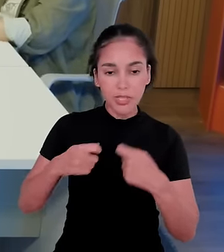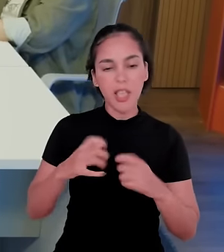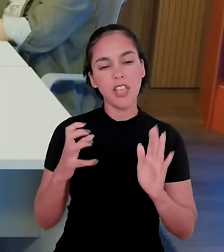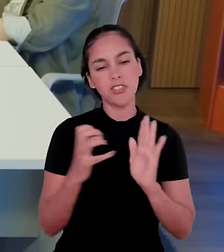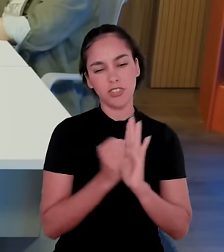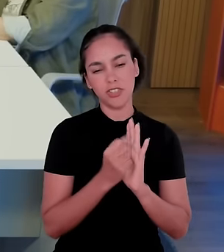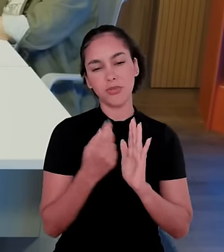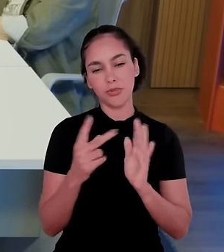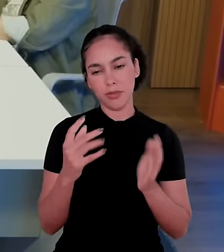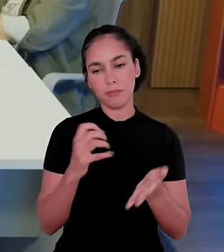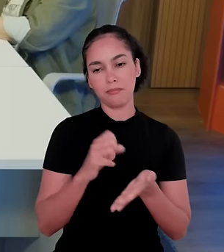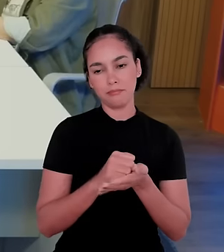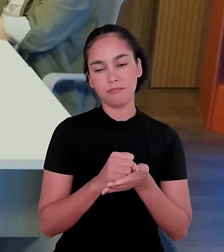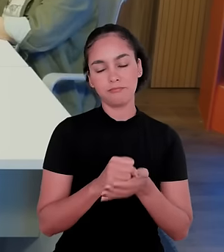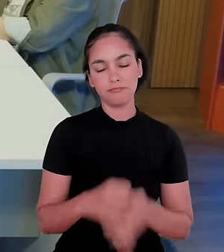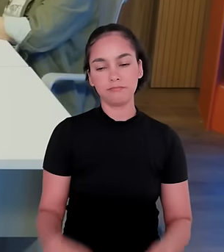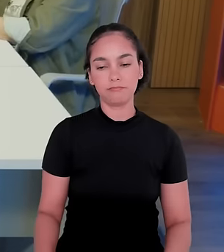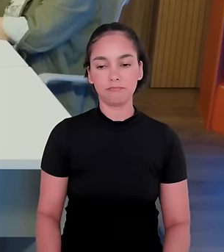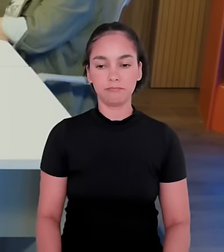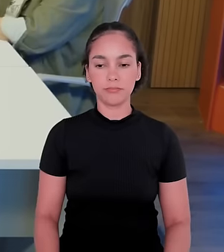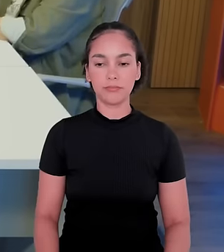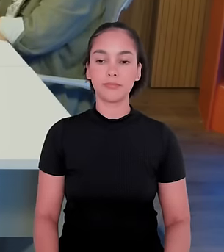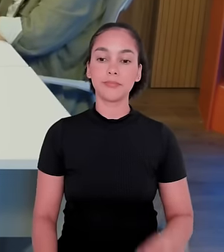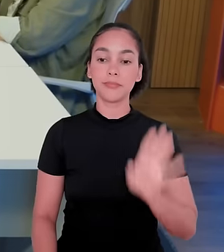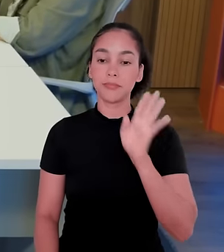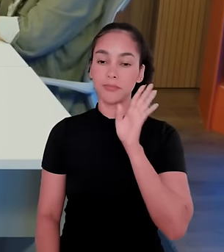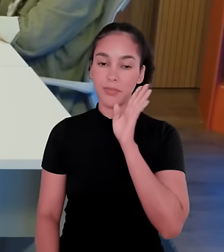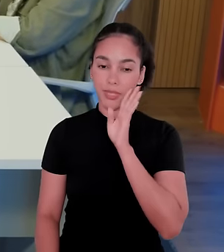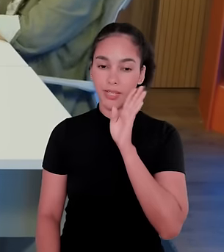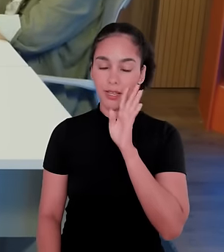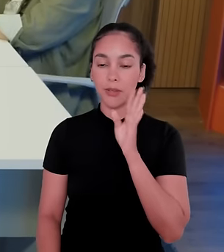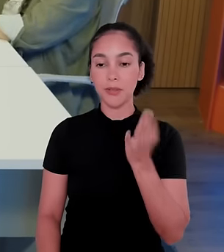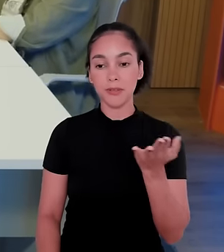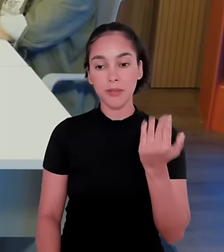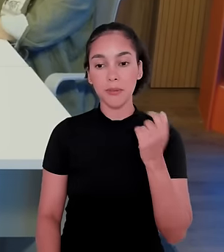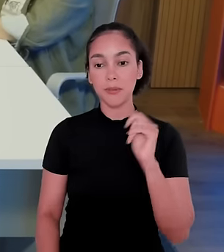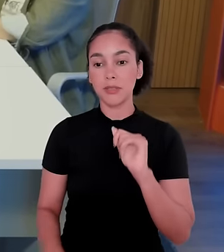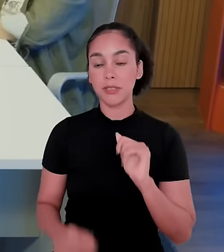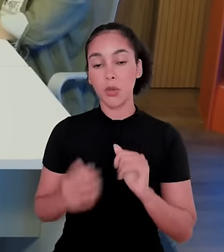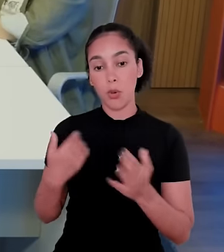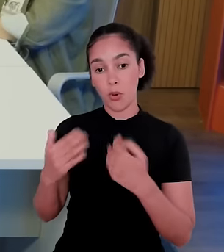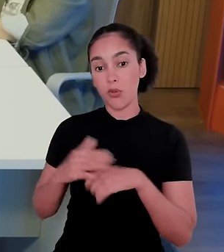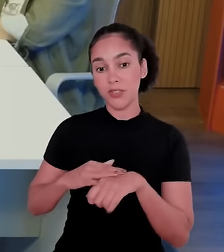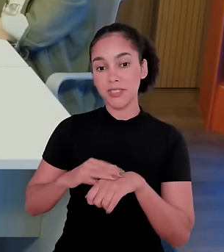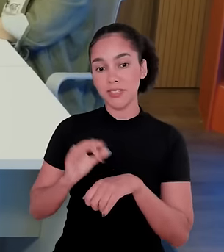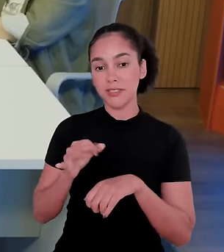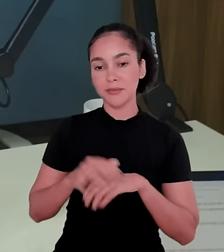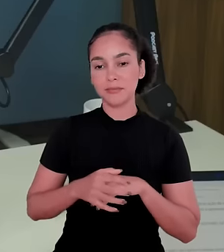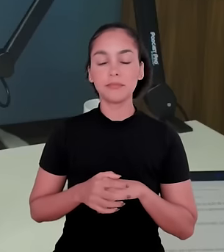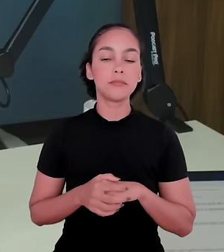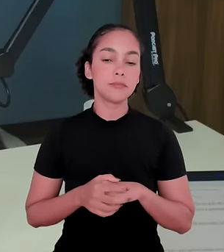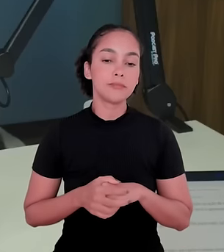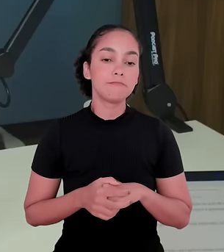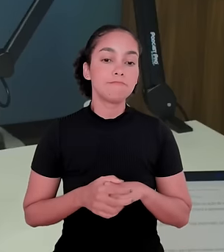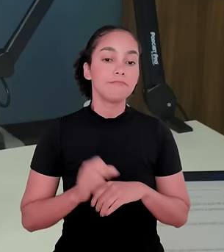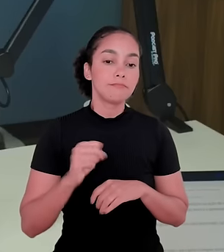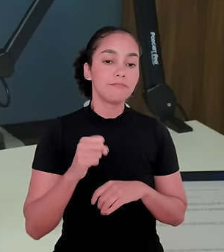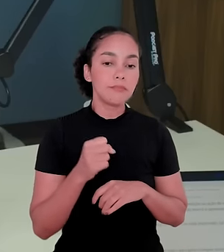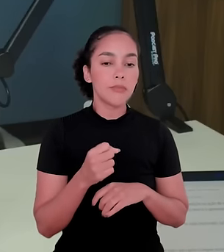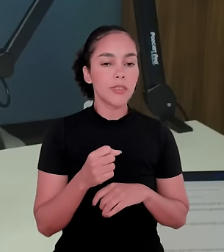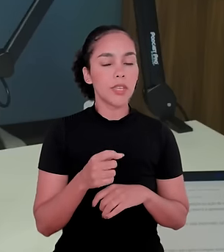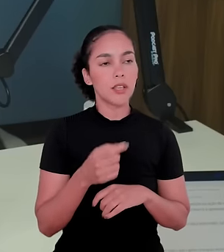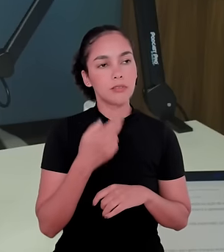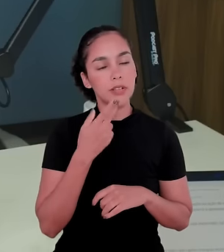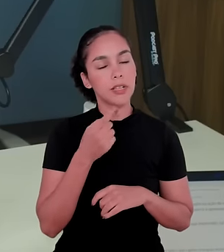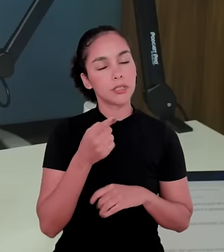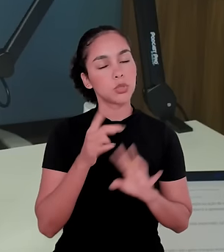registre a sua marca legal então vamos ter que recuperar aí o cliente para conversar com vamos é porque foi interessante ela ter quer dizer levar pro Judiciário